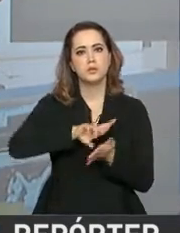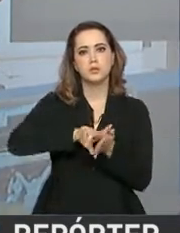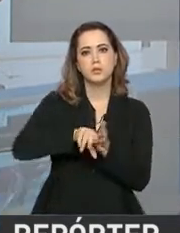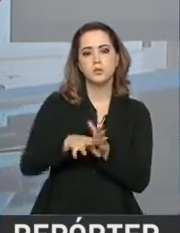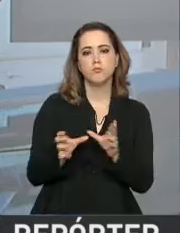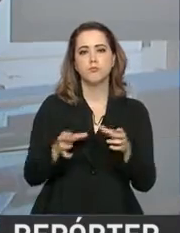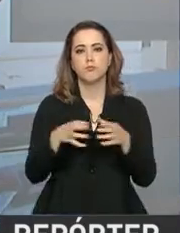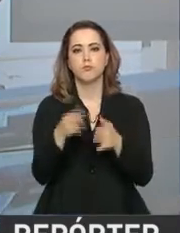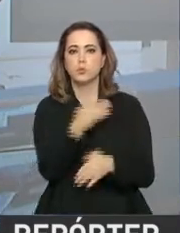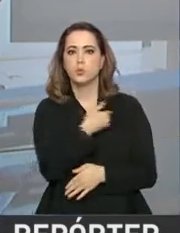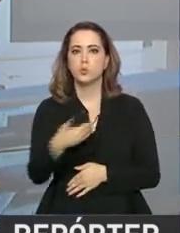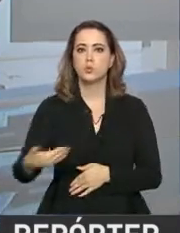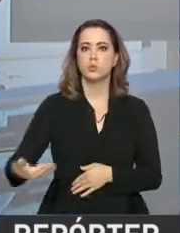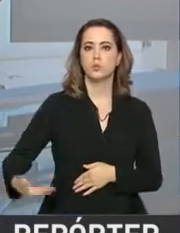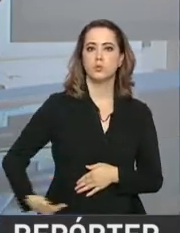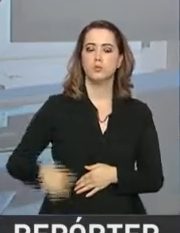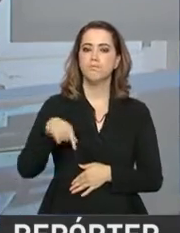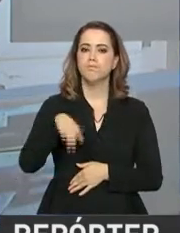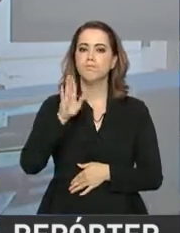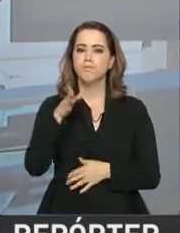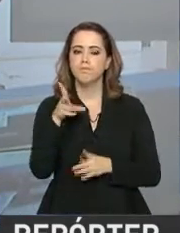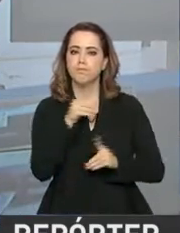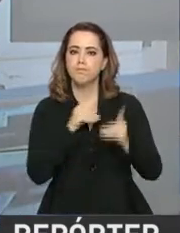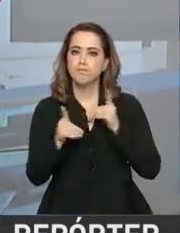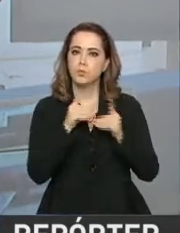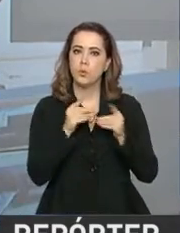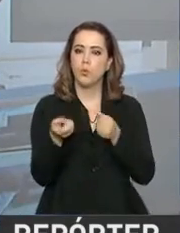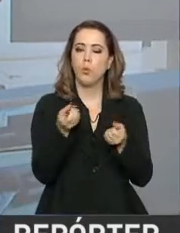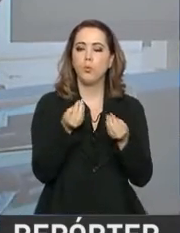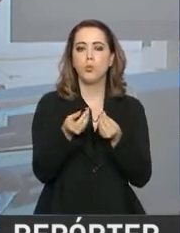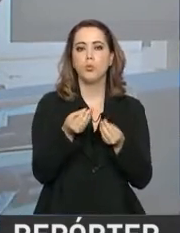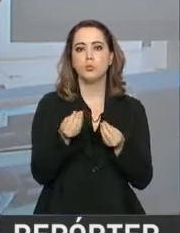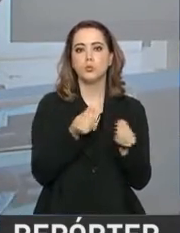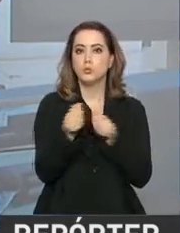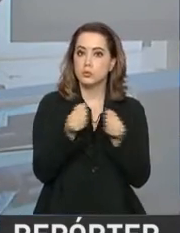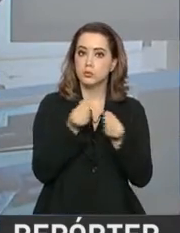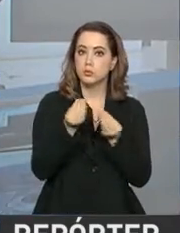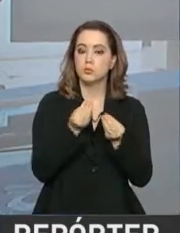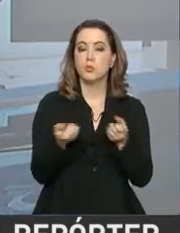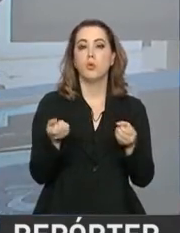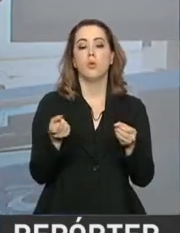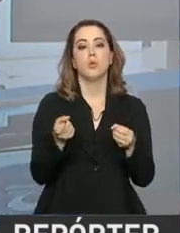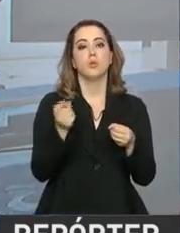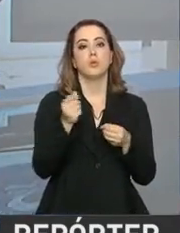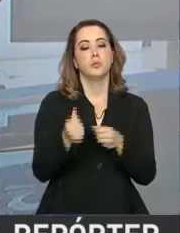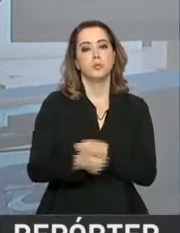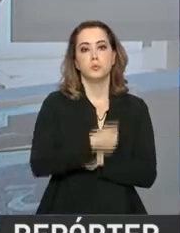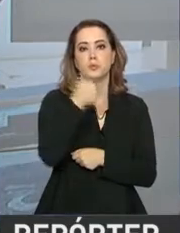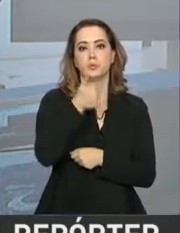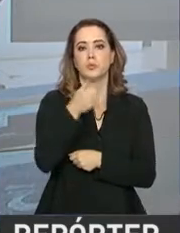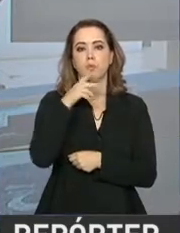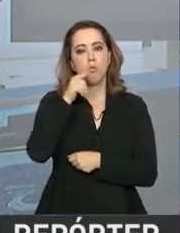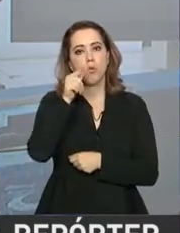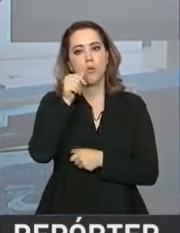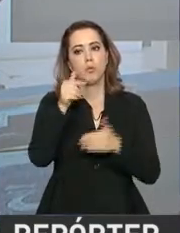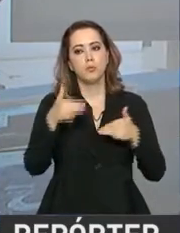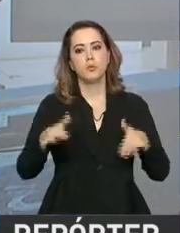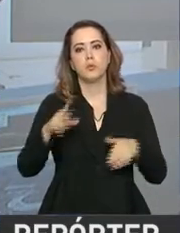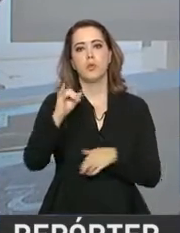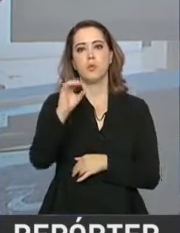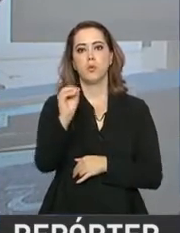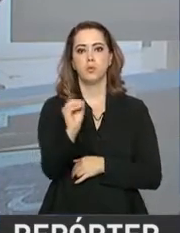brasília as primeiras ações de planejamento para preservar e recuperar um dos mais importantes rios do país é o programa de revitalização